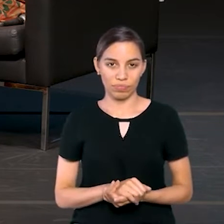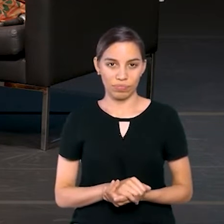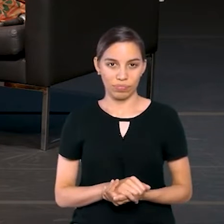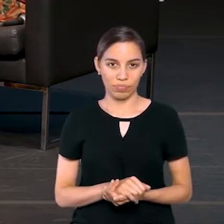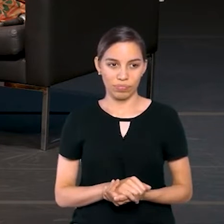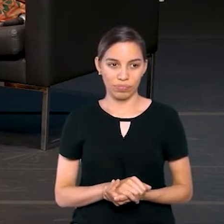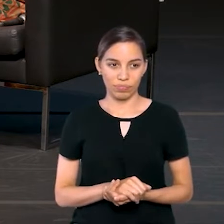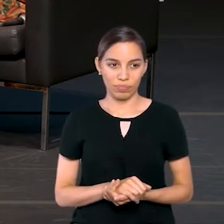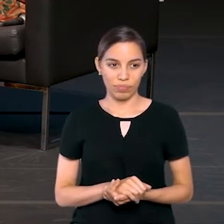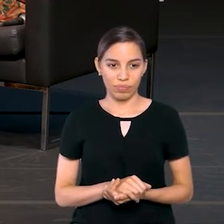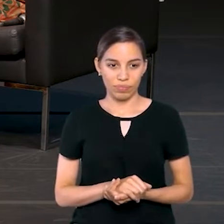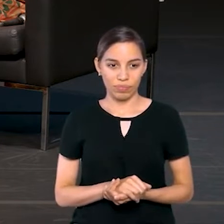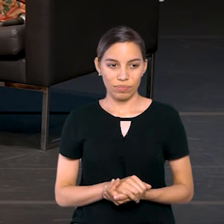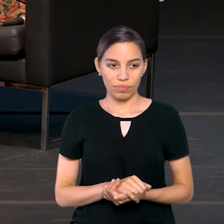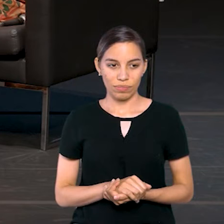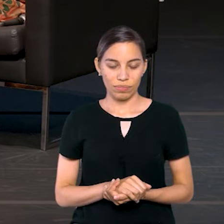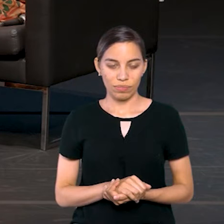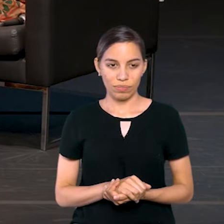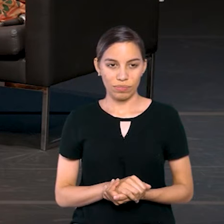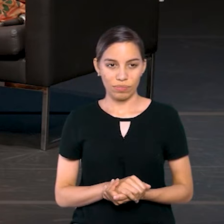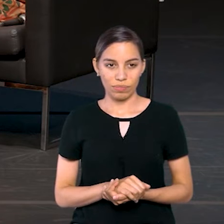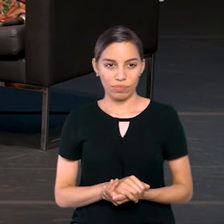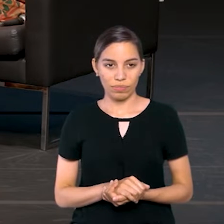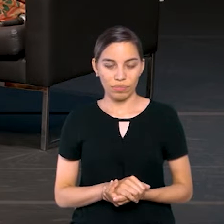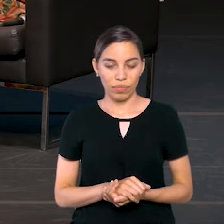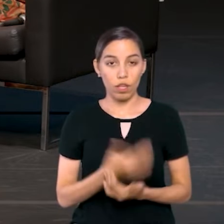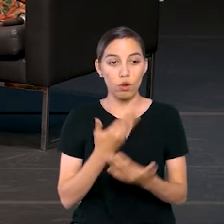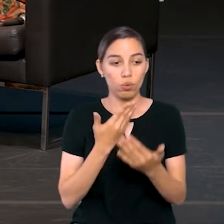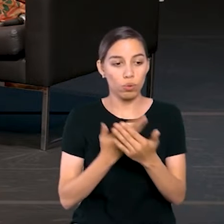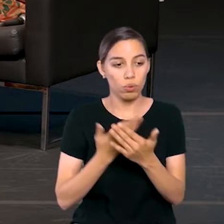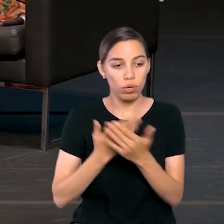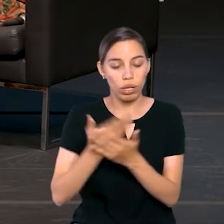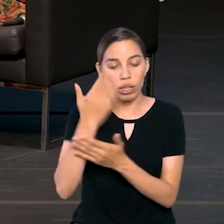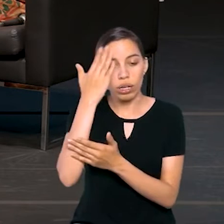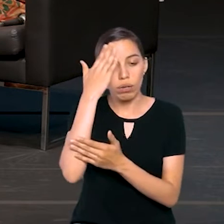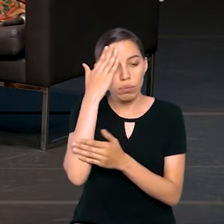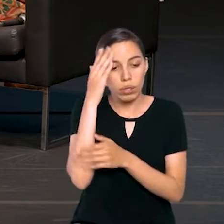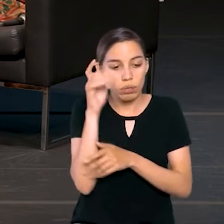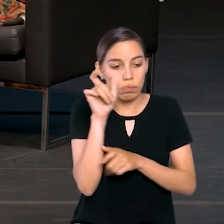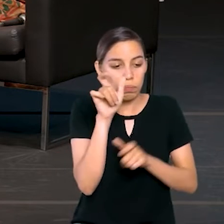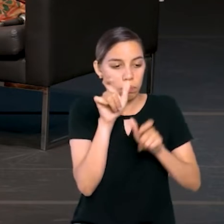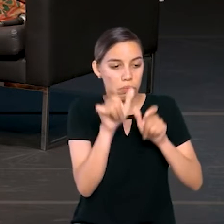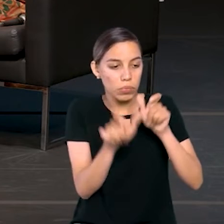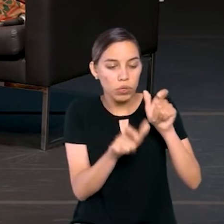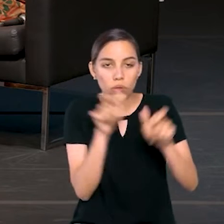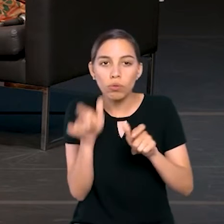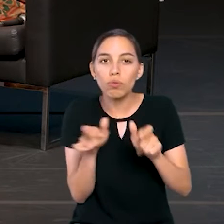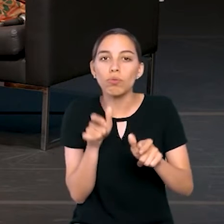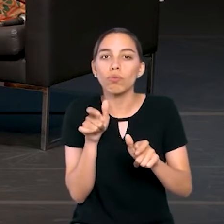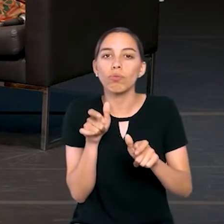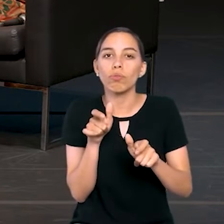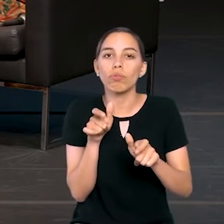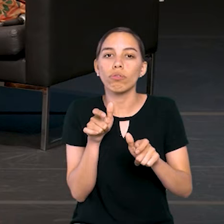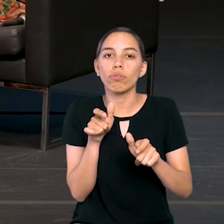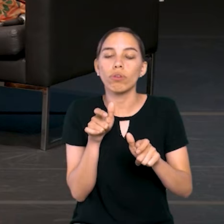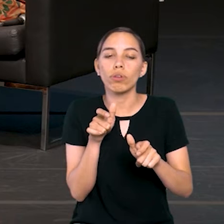cuidado com parentes nossos, com outras comunidades que passaram por experiências